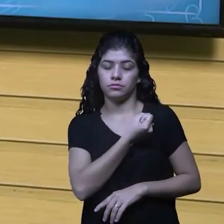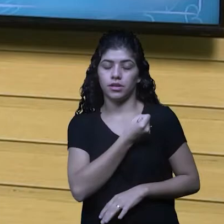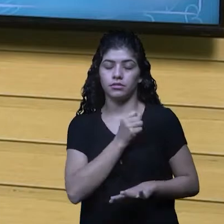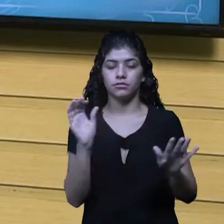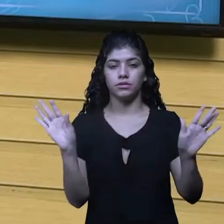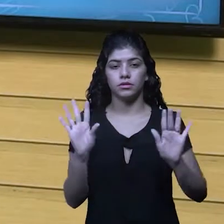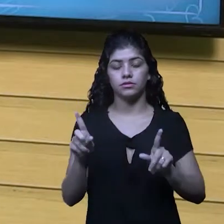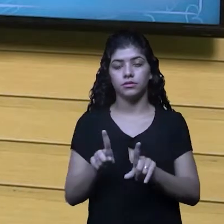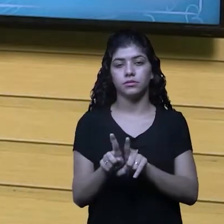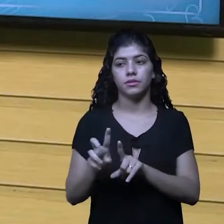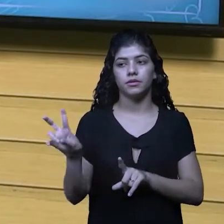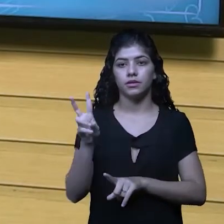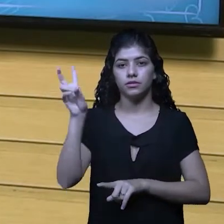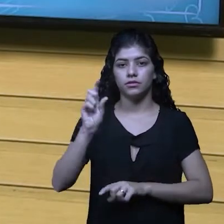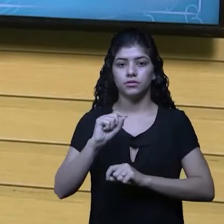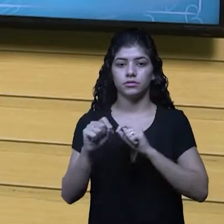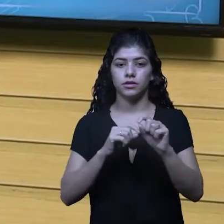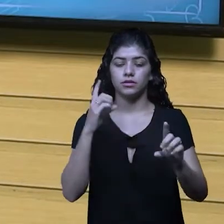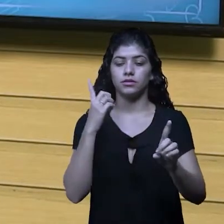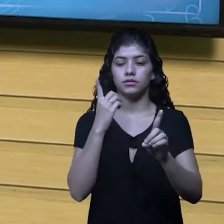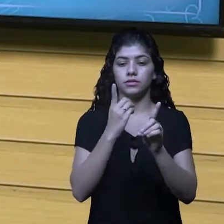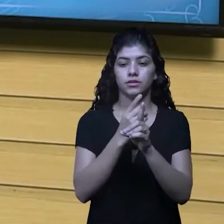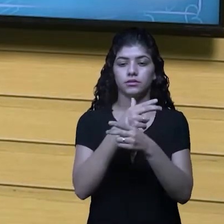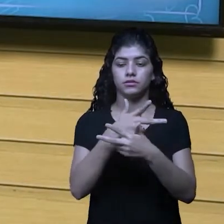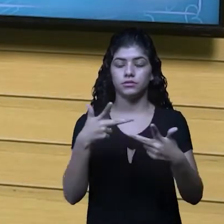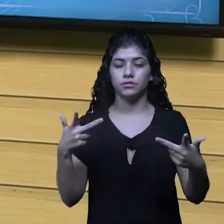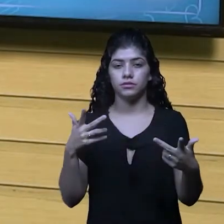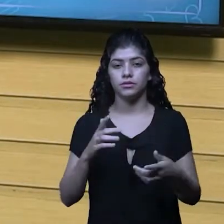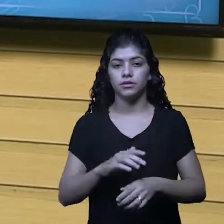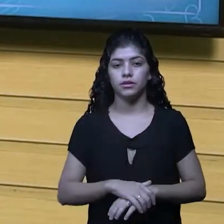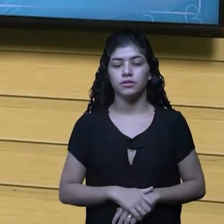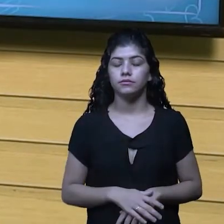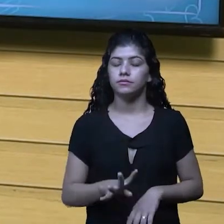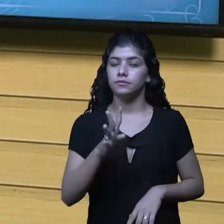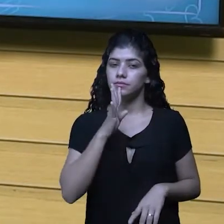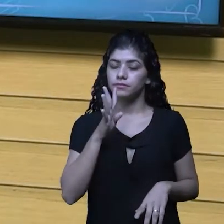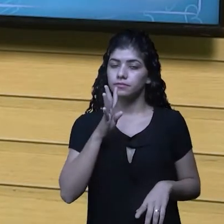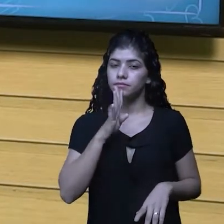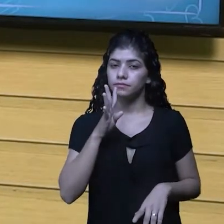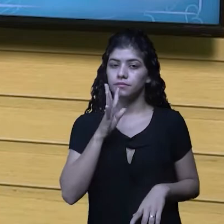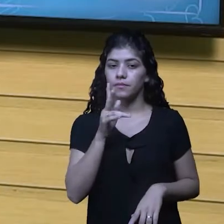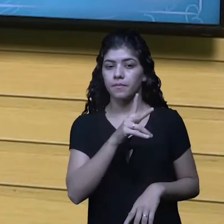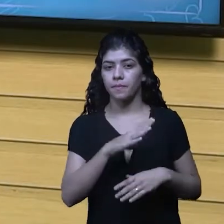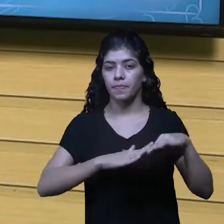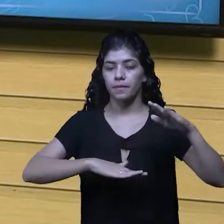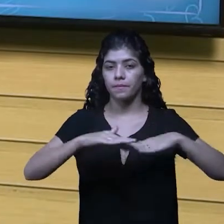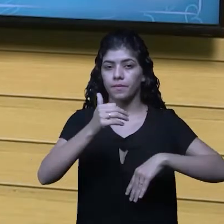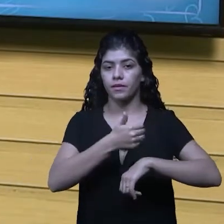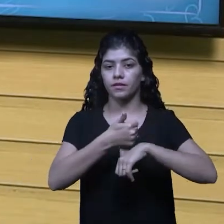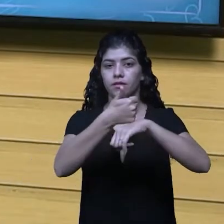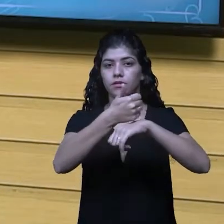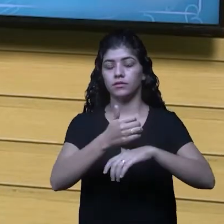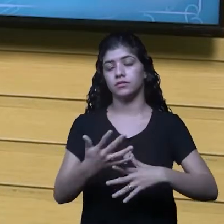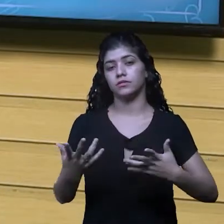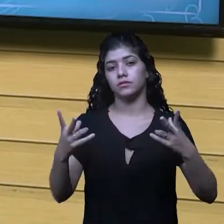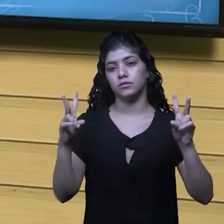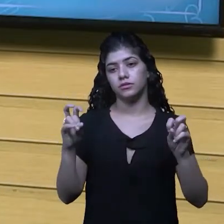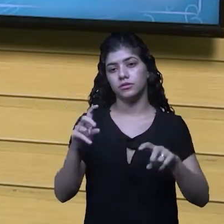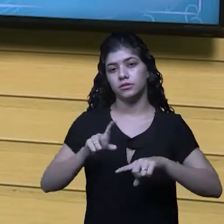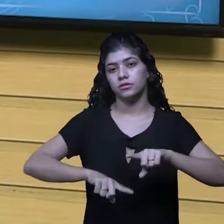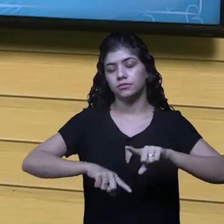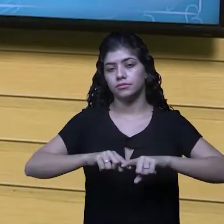Pode ser também valores encontrados a partir do conhecimento do profissional sobre